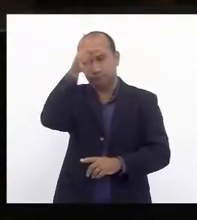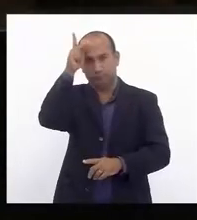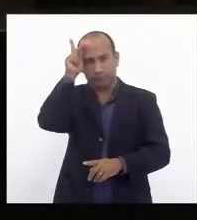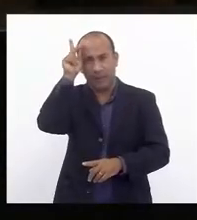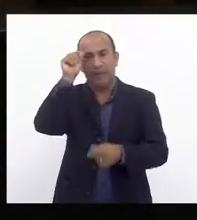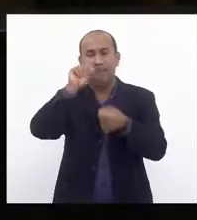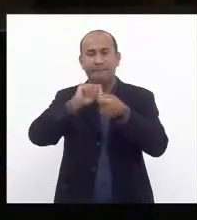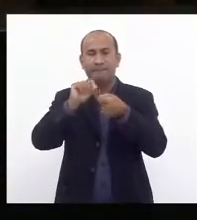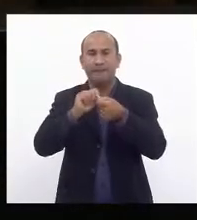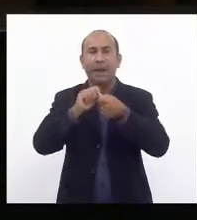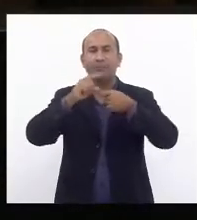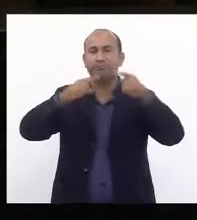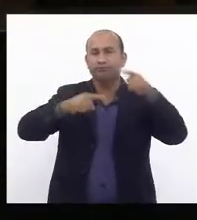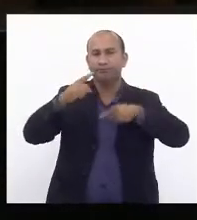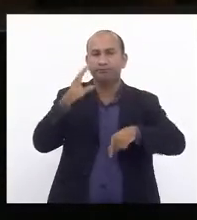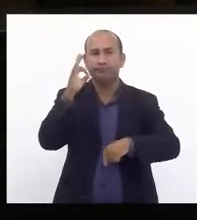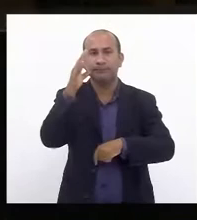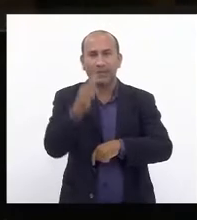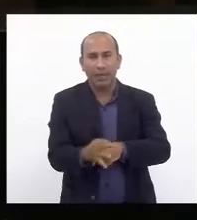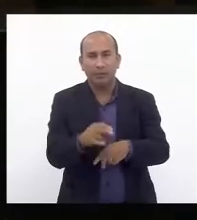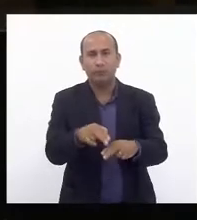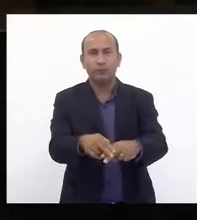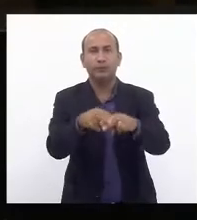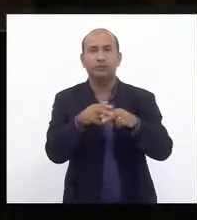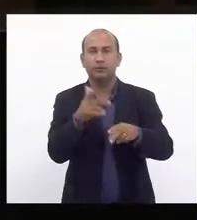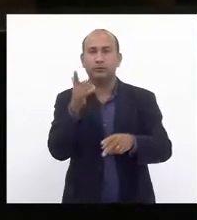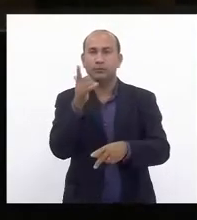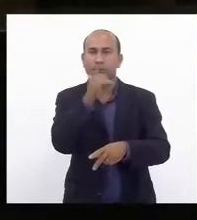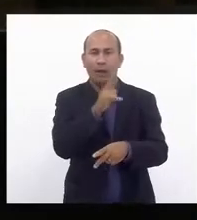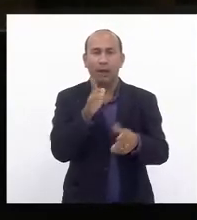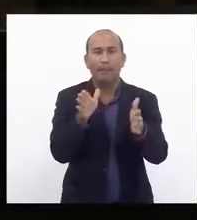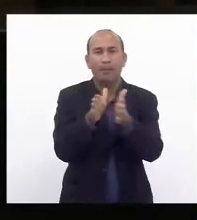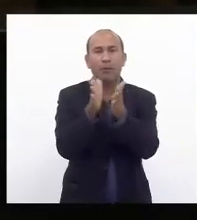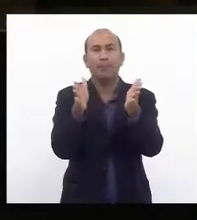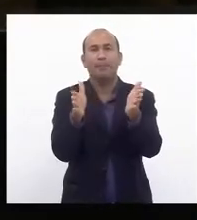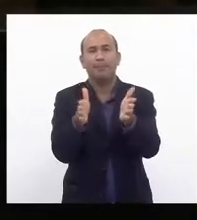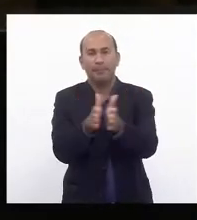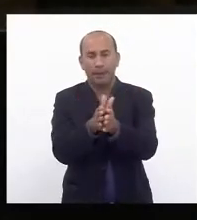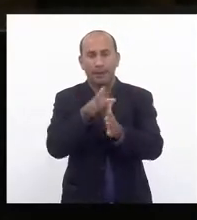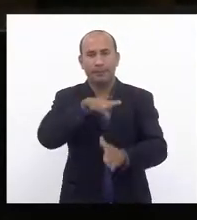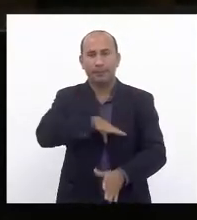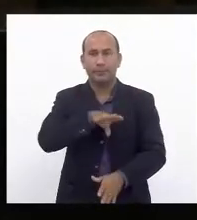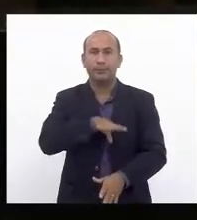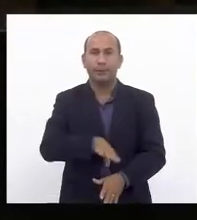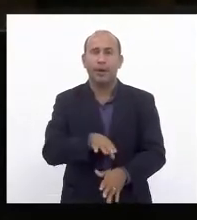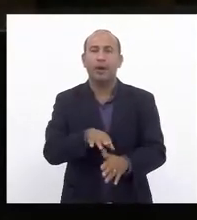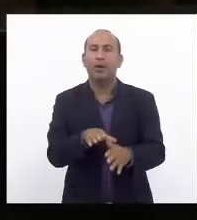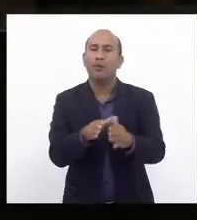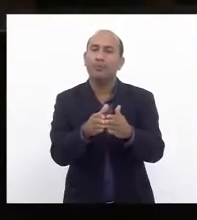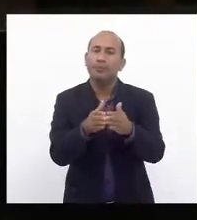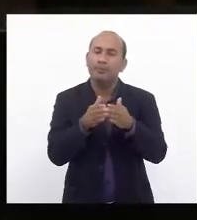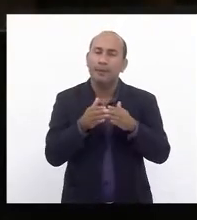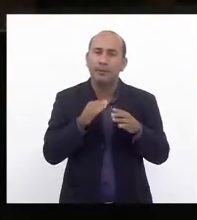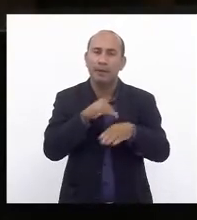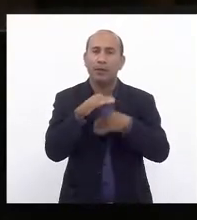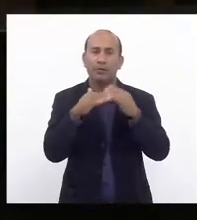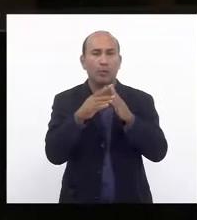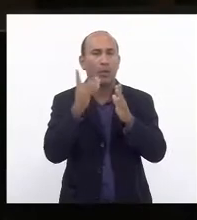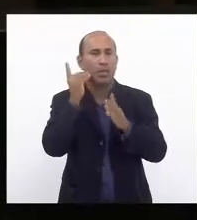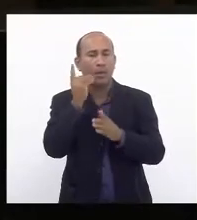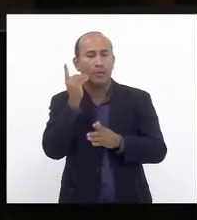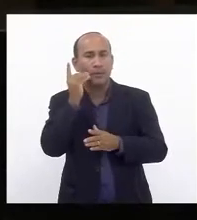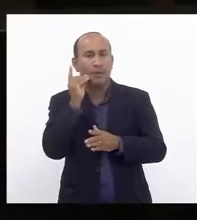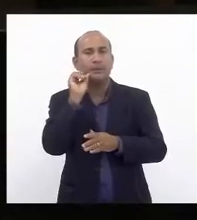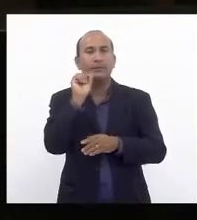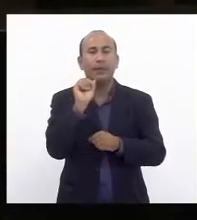certeiro para superarmos a pobreza menstrual. Por isso, peço a todos os deputados e deputadas